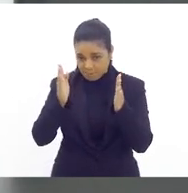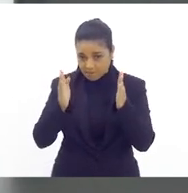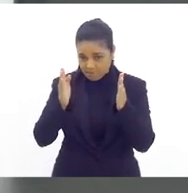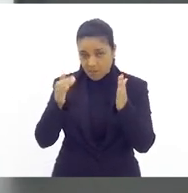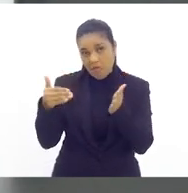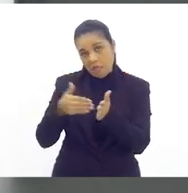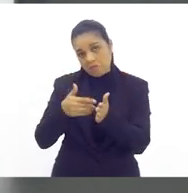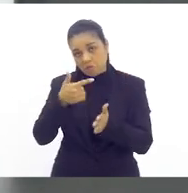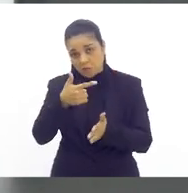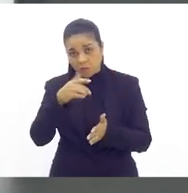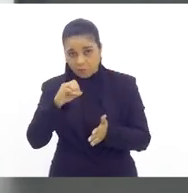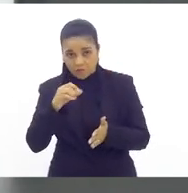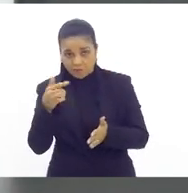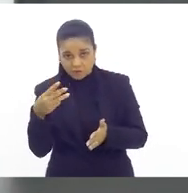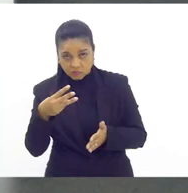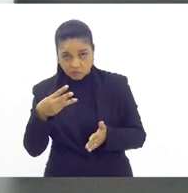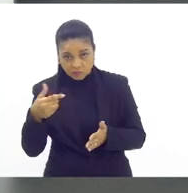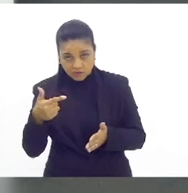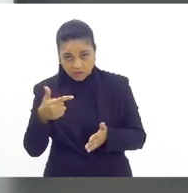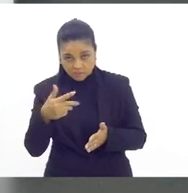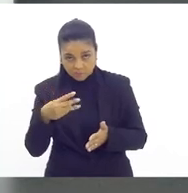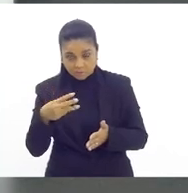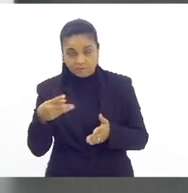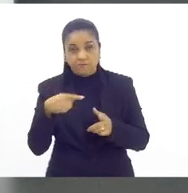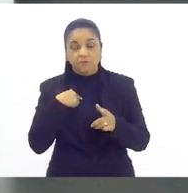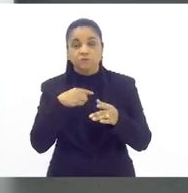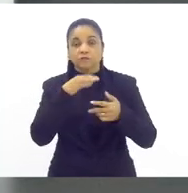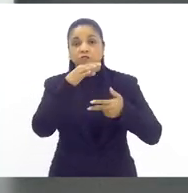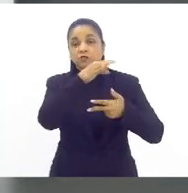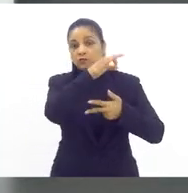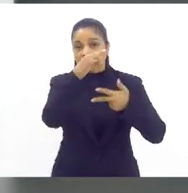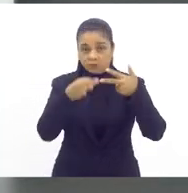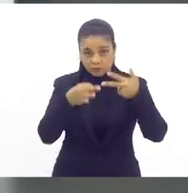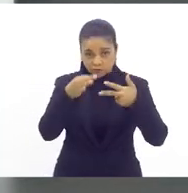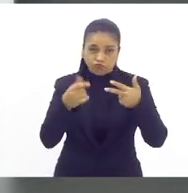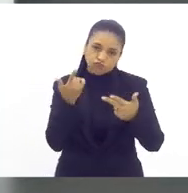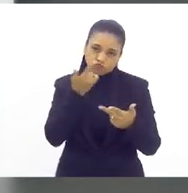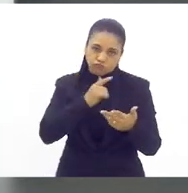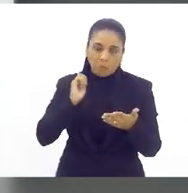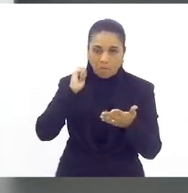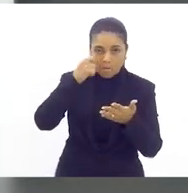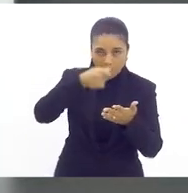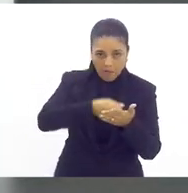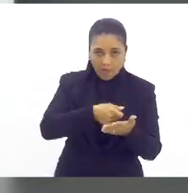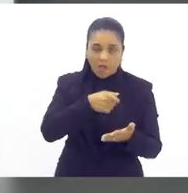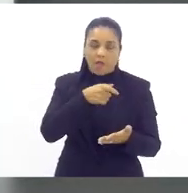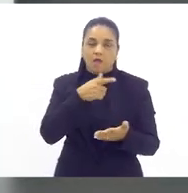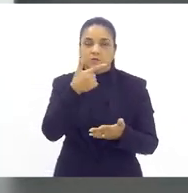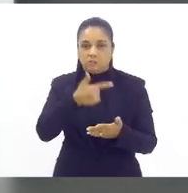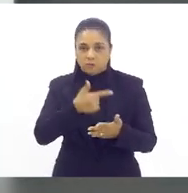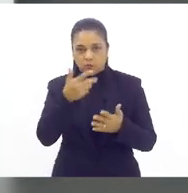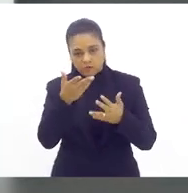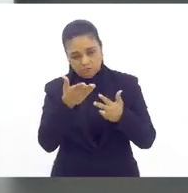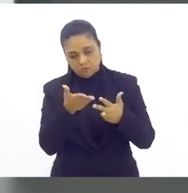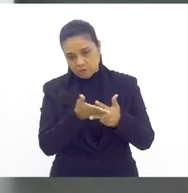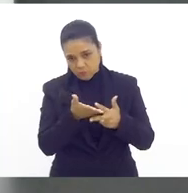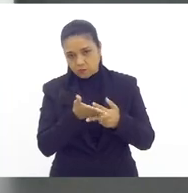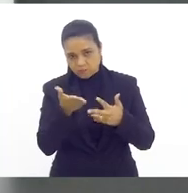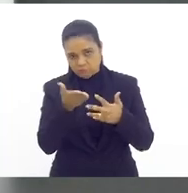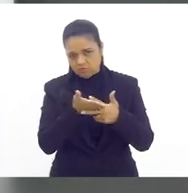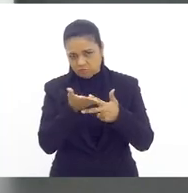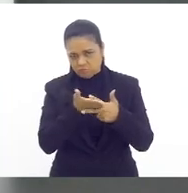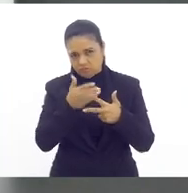legislativo já conseguiu fazer a segunda parcela judiciário conseguiu fazer a segunda parcela